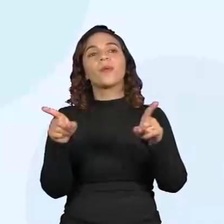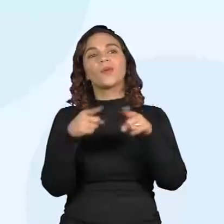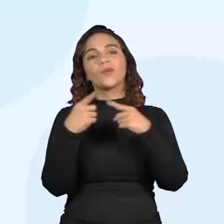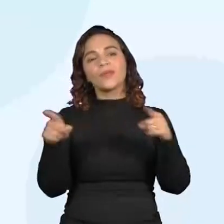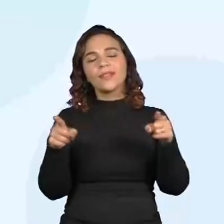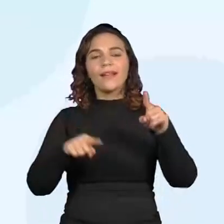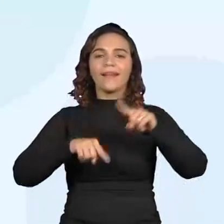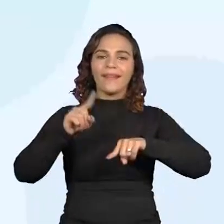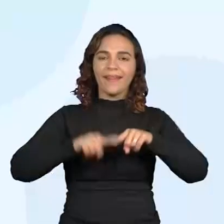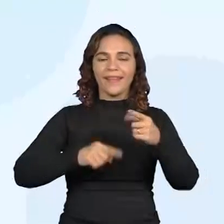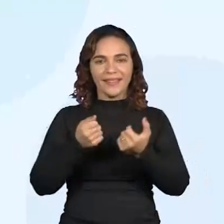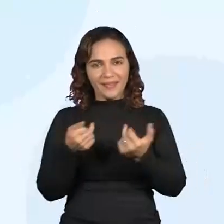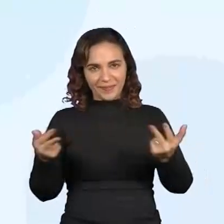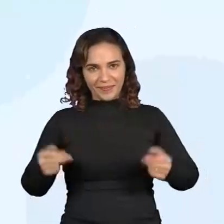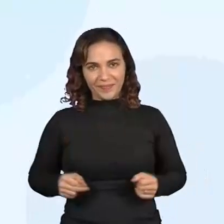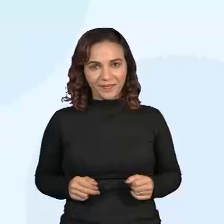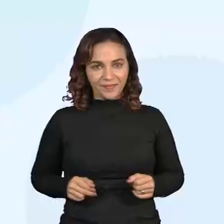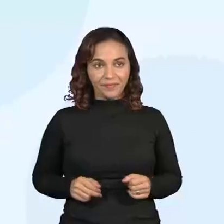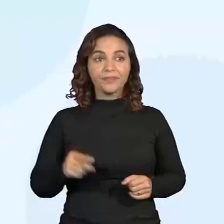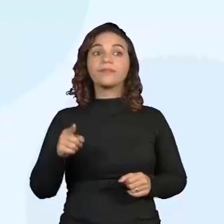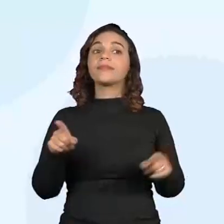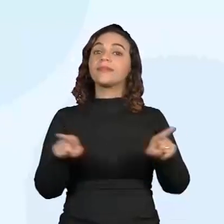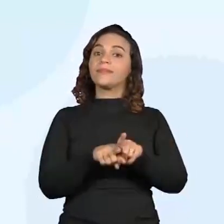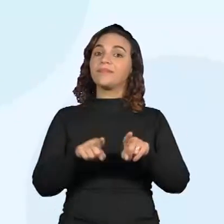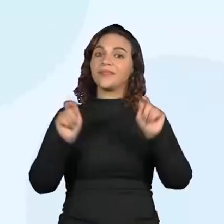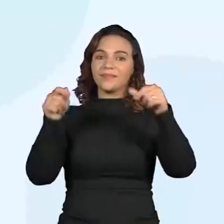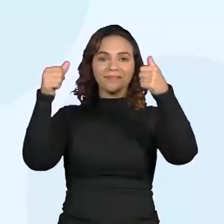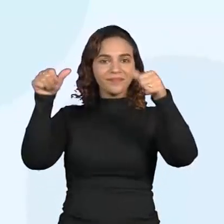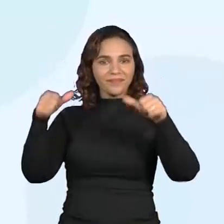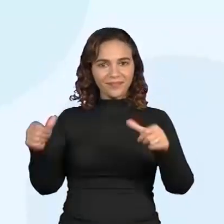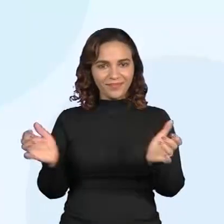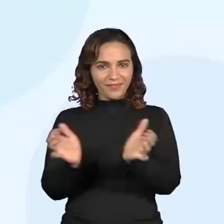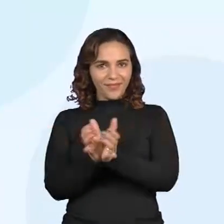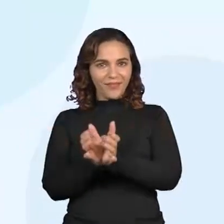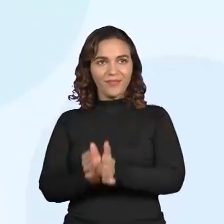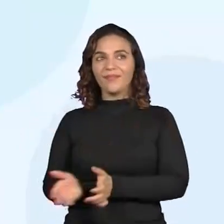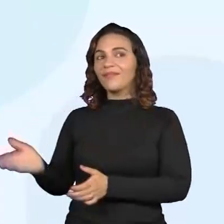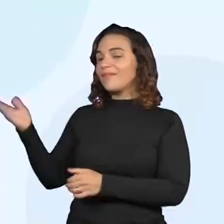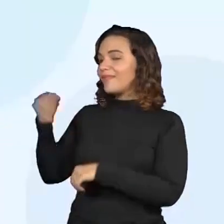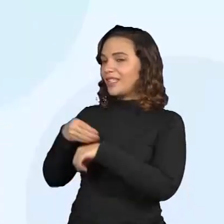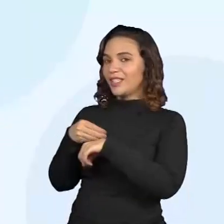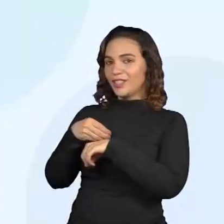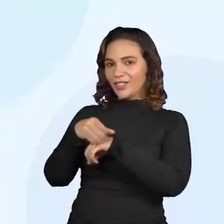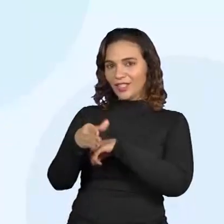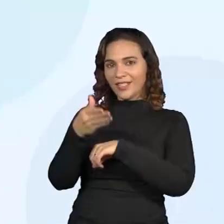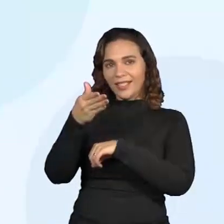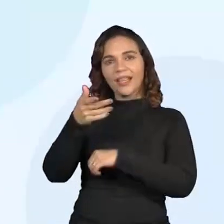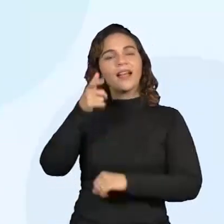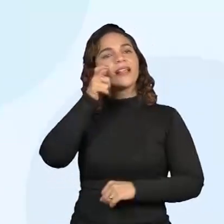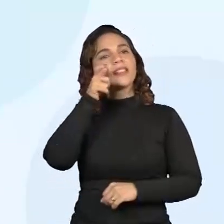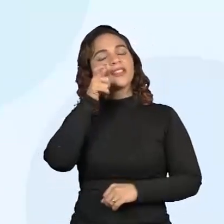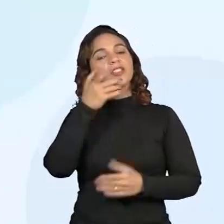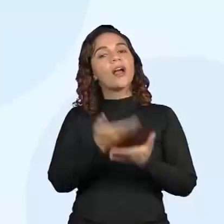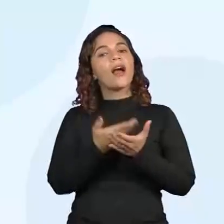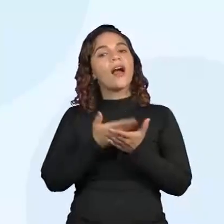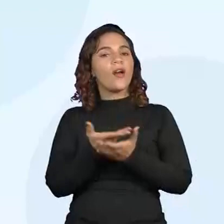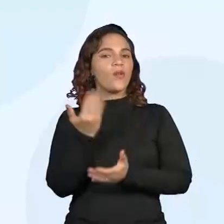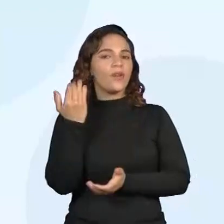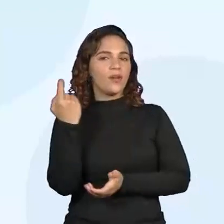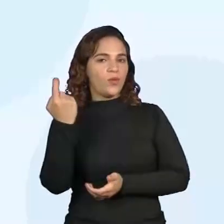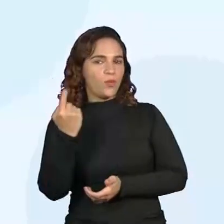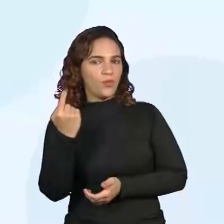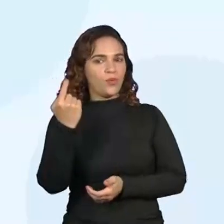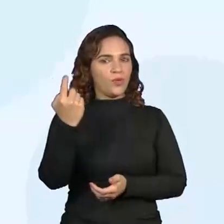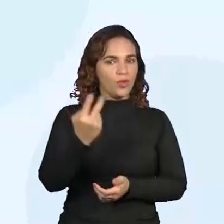musicais. Vocês também, no mural da galerinha, têm a dica para assistir às aulas anteriores